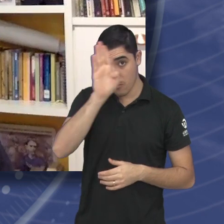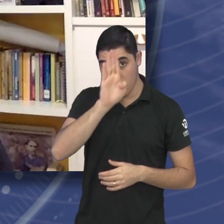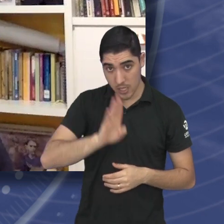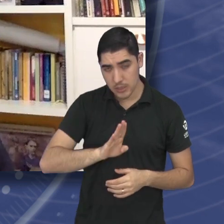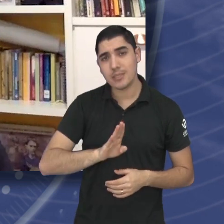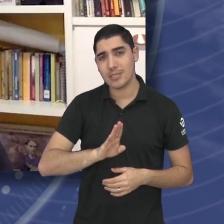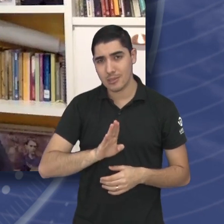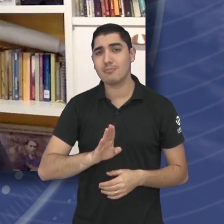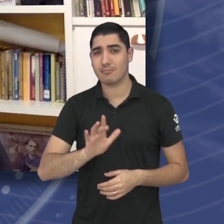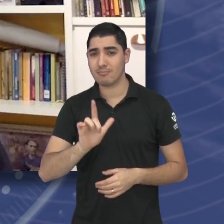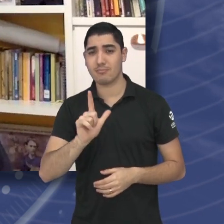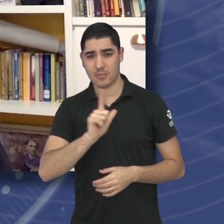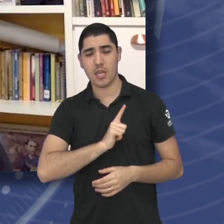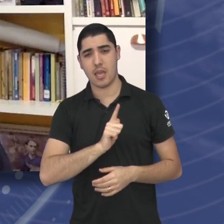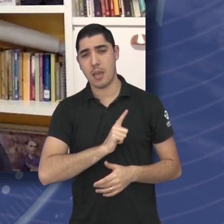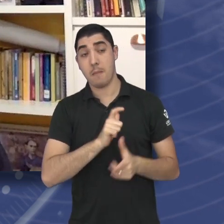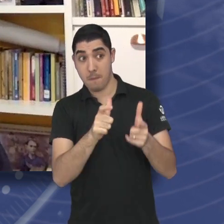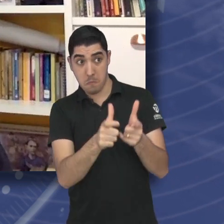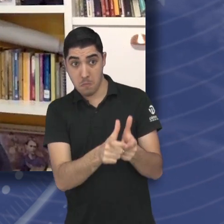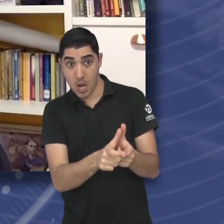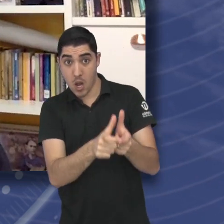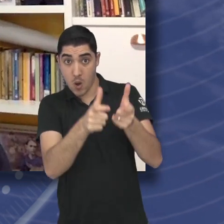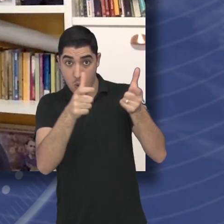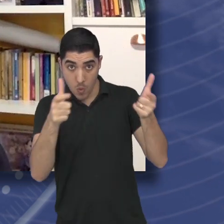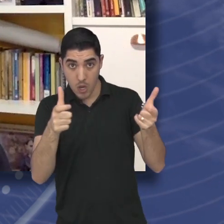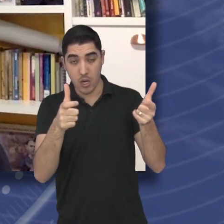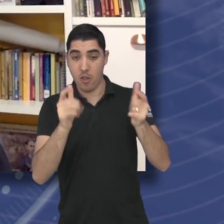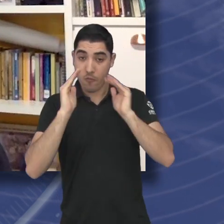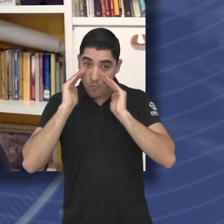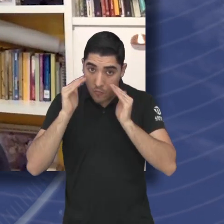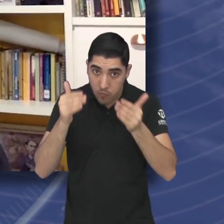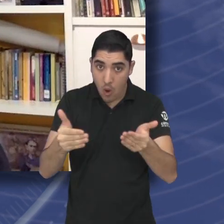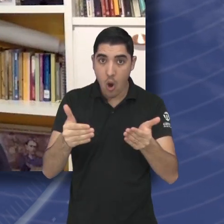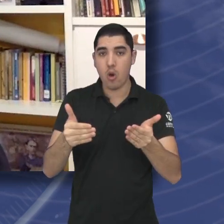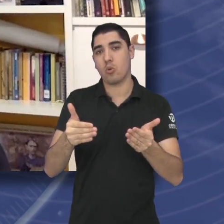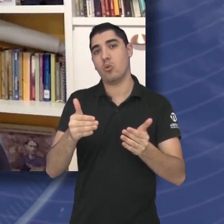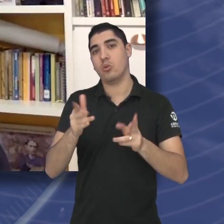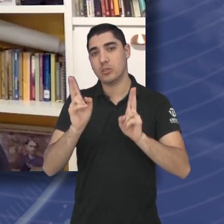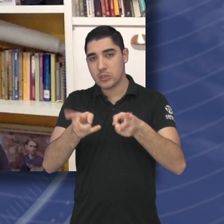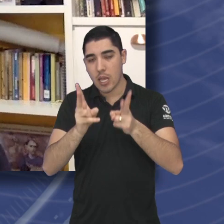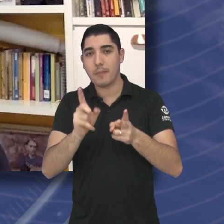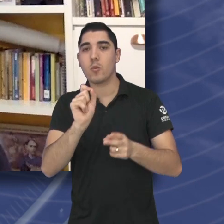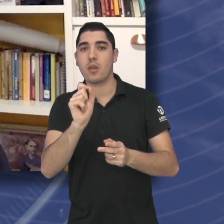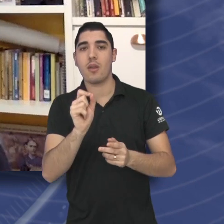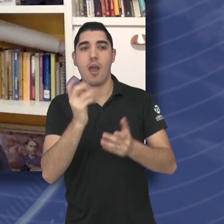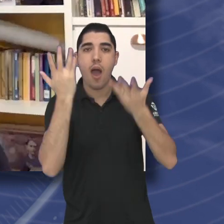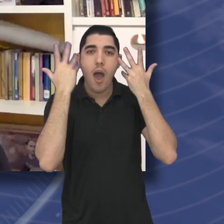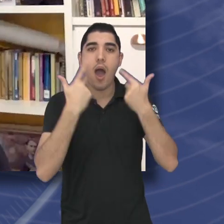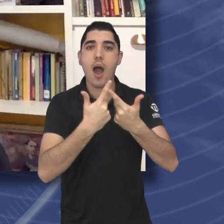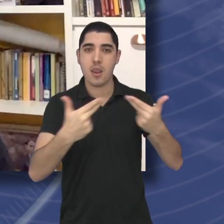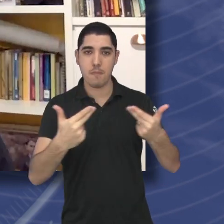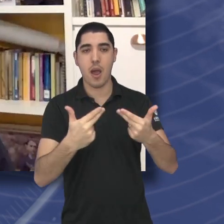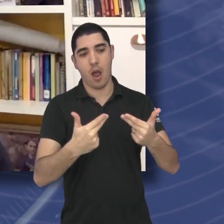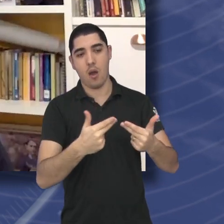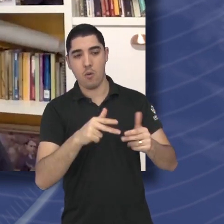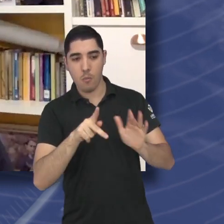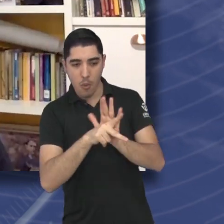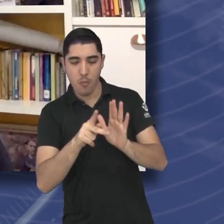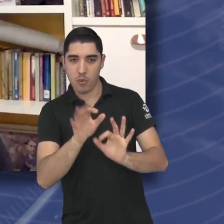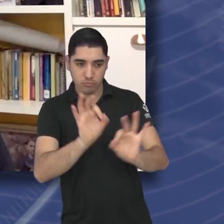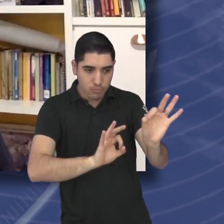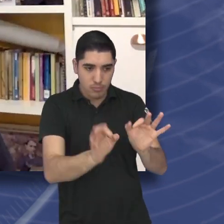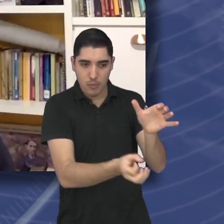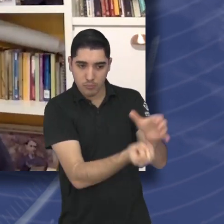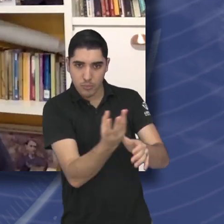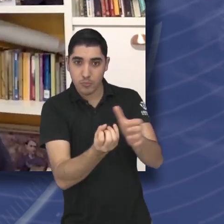muita parte dela, uma parte muito significativa dela é destinada ao consumo animal, ela não é sequer destinada ao consumo humano.